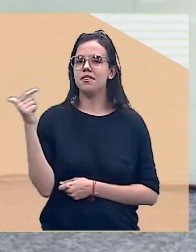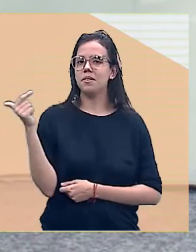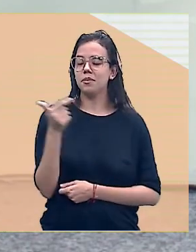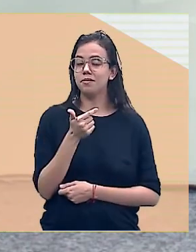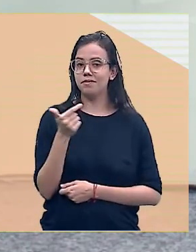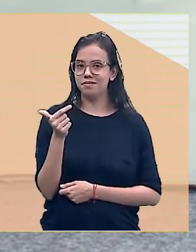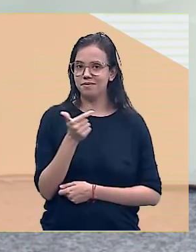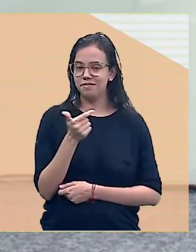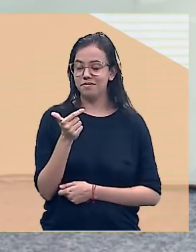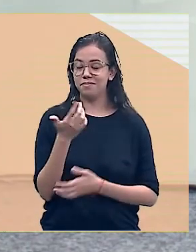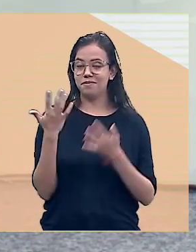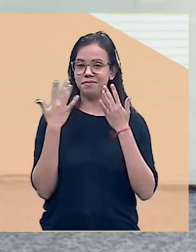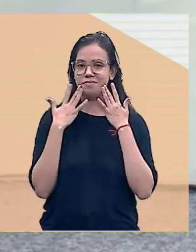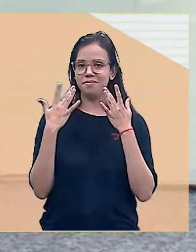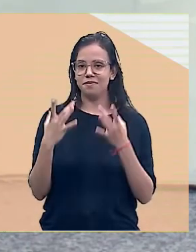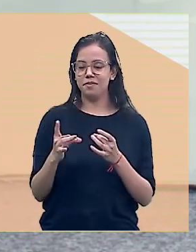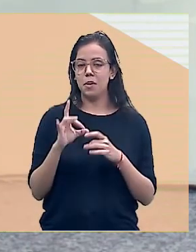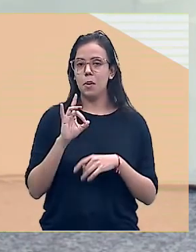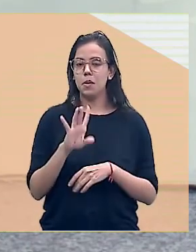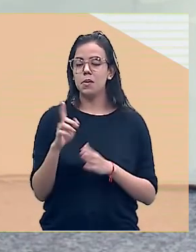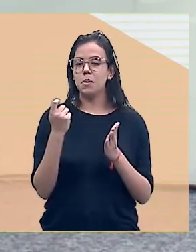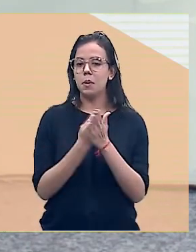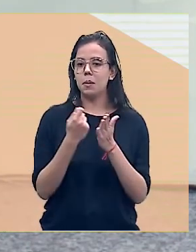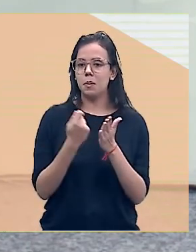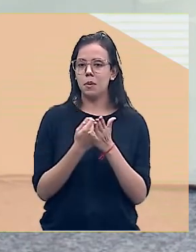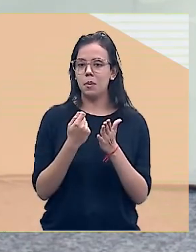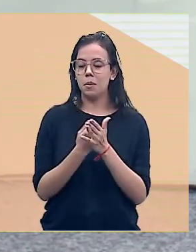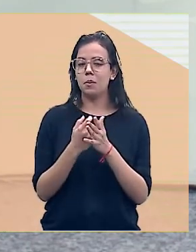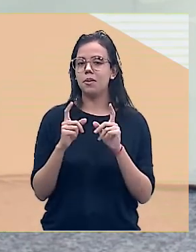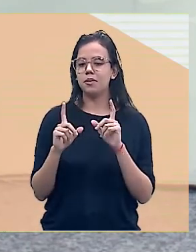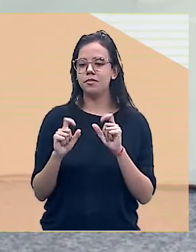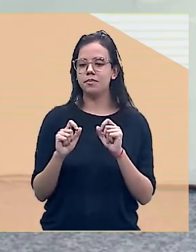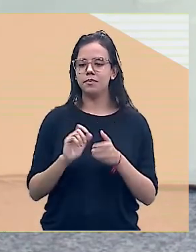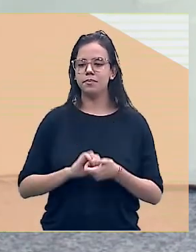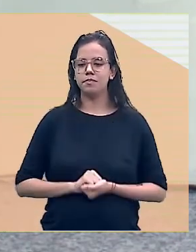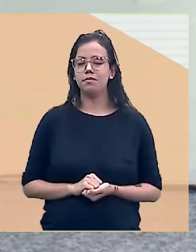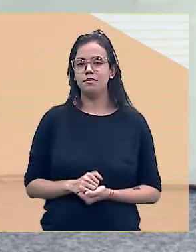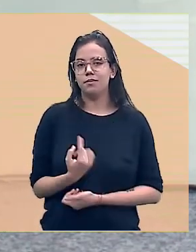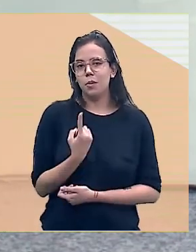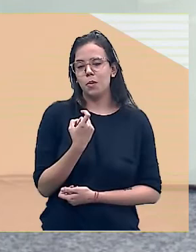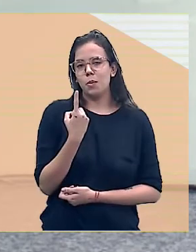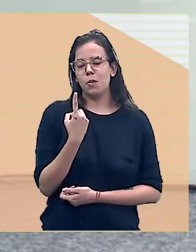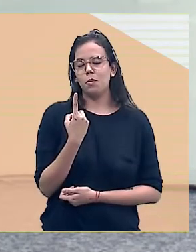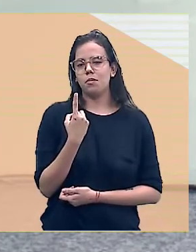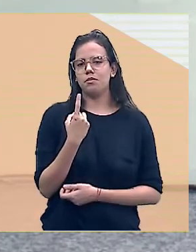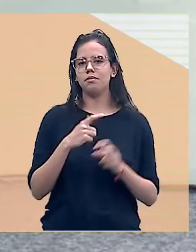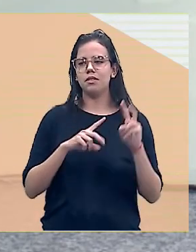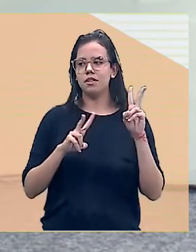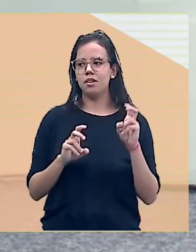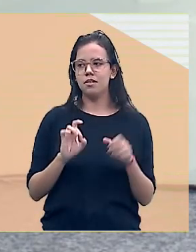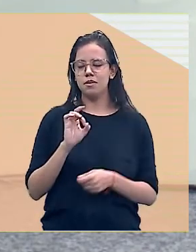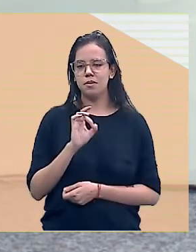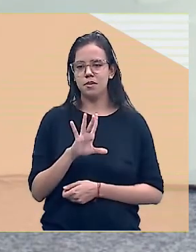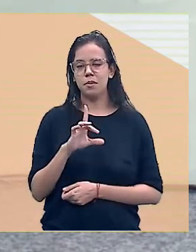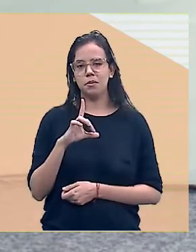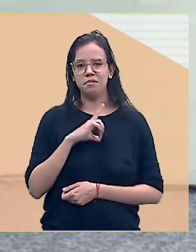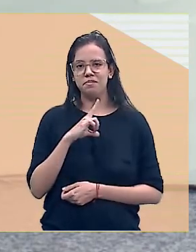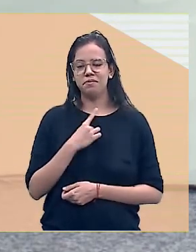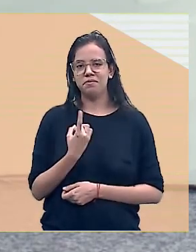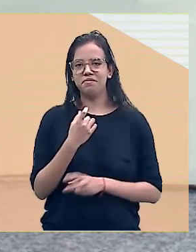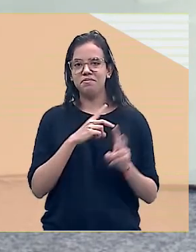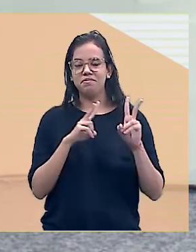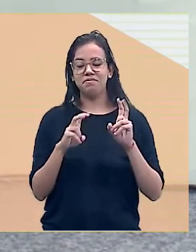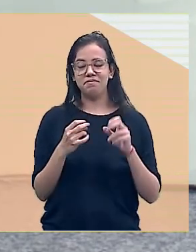finalidade competência dois presta atenção só exigido por mais incrível que pareça um único repertório com o único